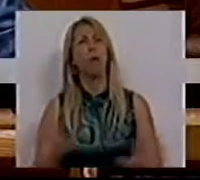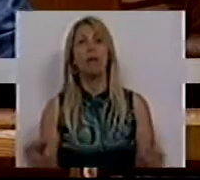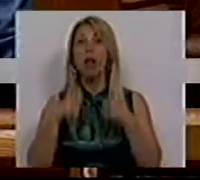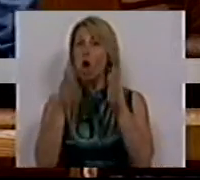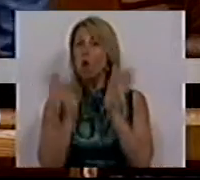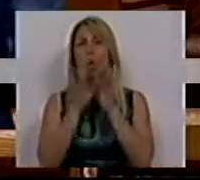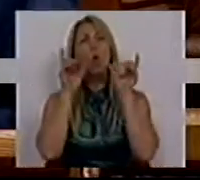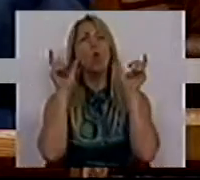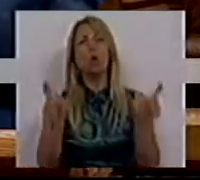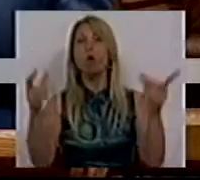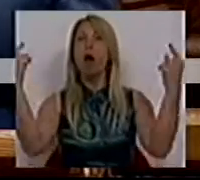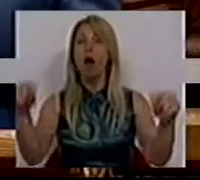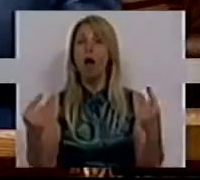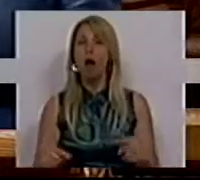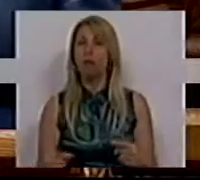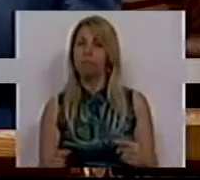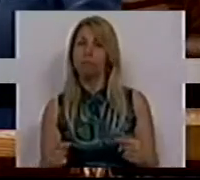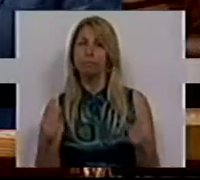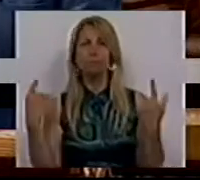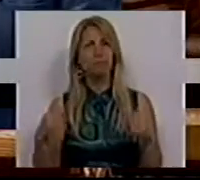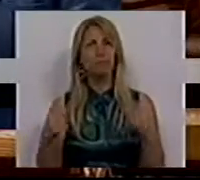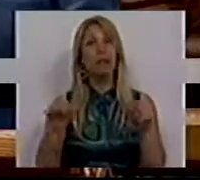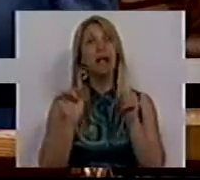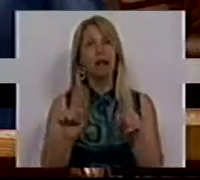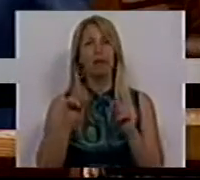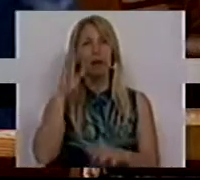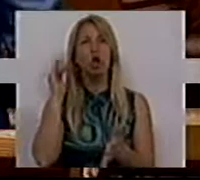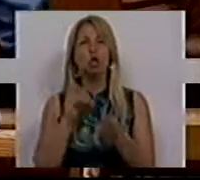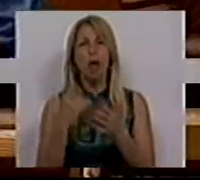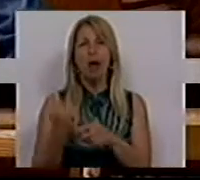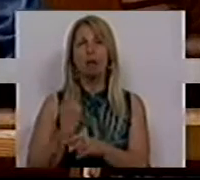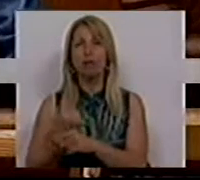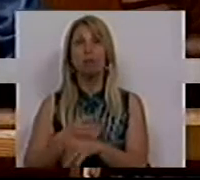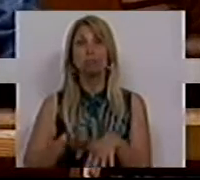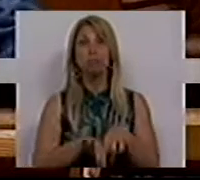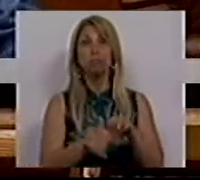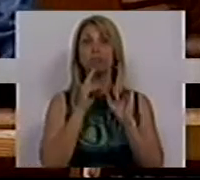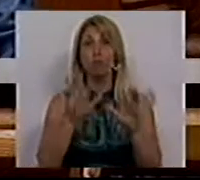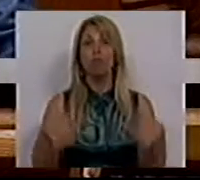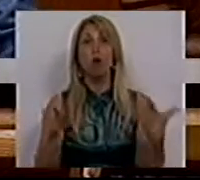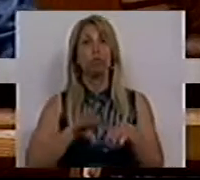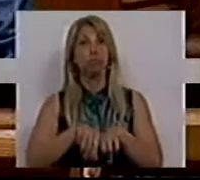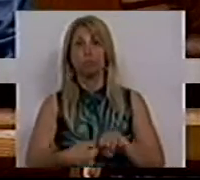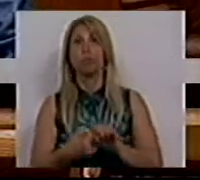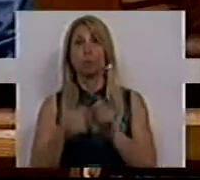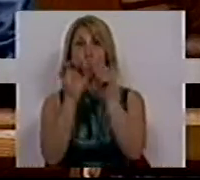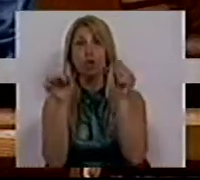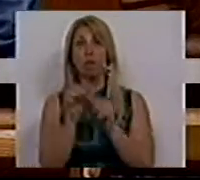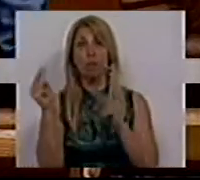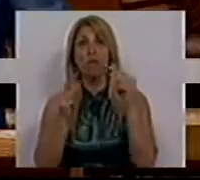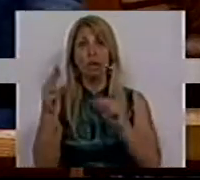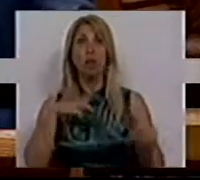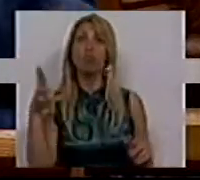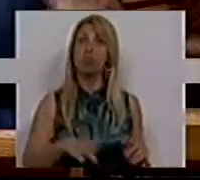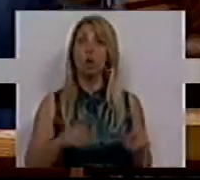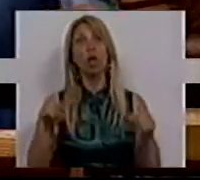controlado. Que haja aqui um resultado de uma atividade que destrói e pode destruir o sistema financeiro português e que